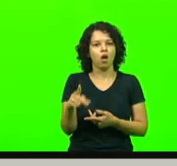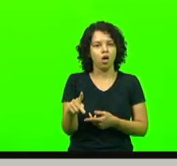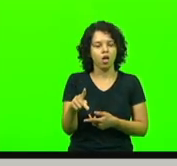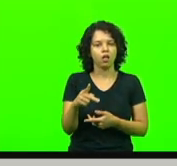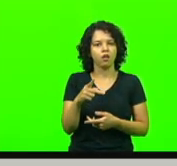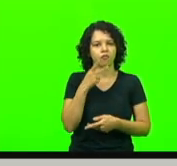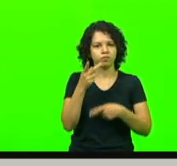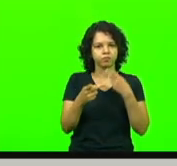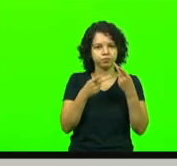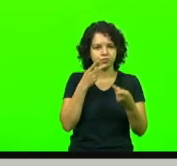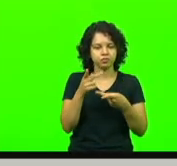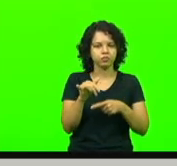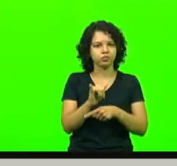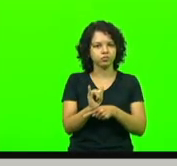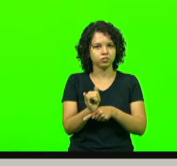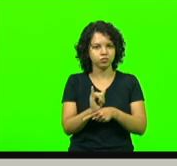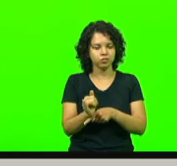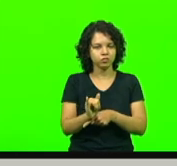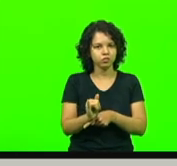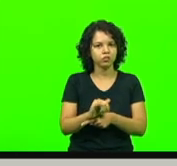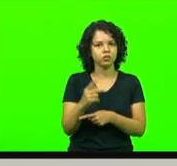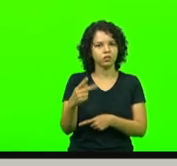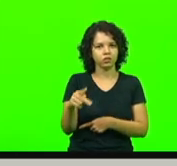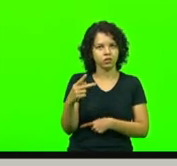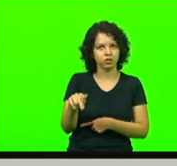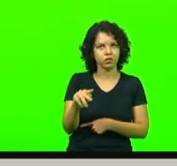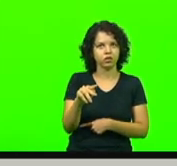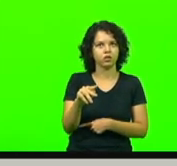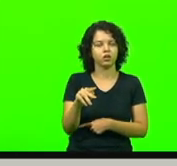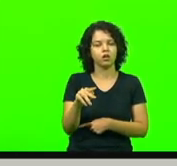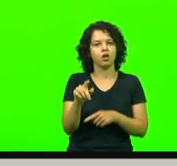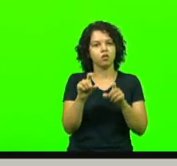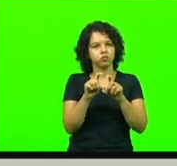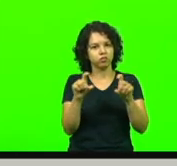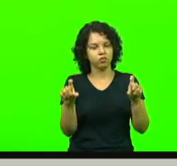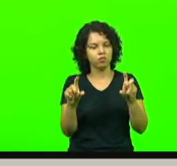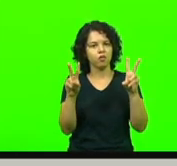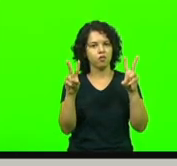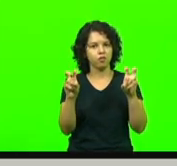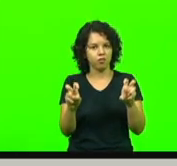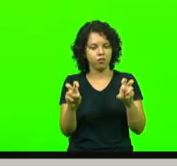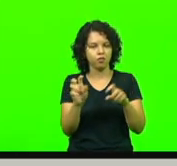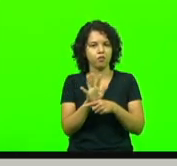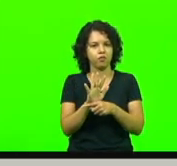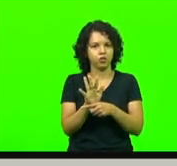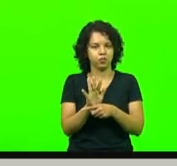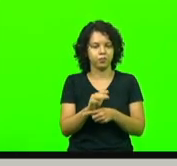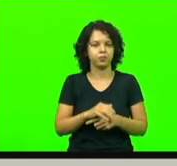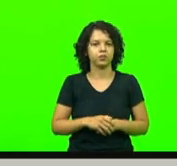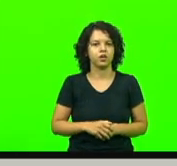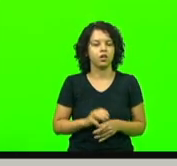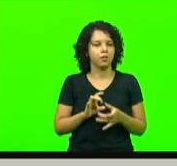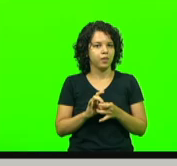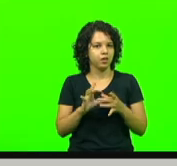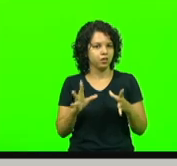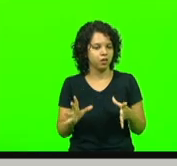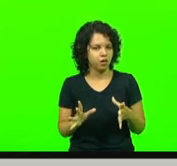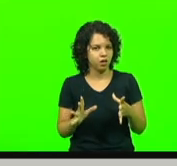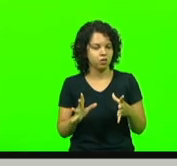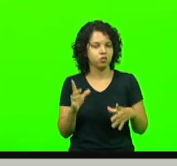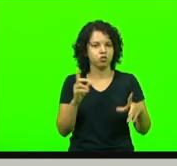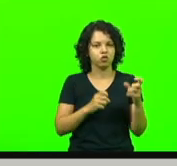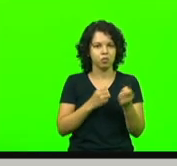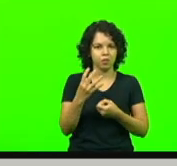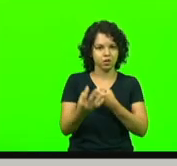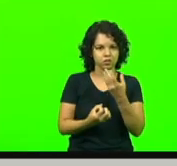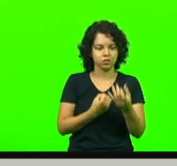YouTube, Buenas Ideias, no vídeo intitulado Liberdade de Expressão, em que ataca e